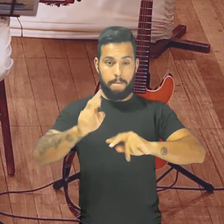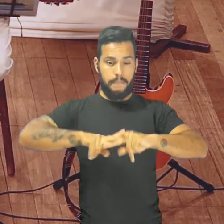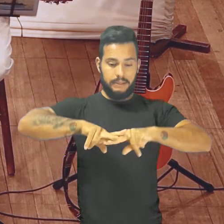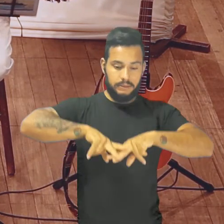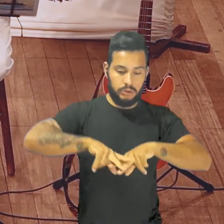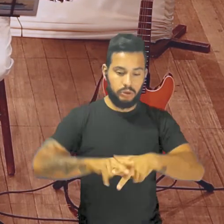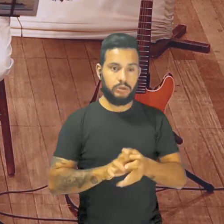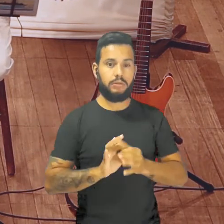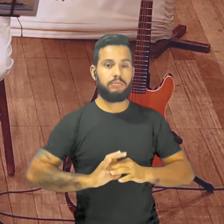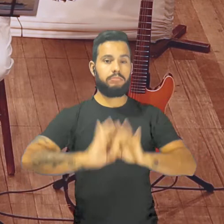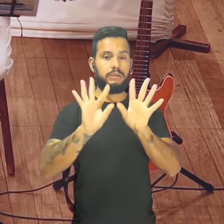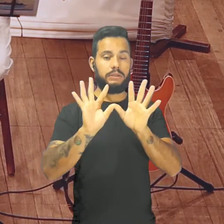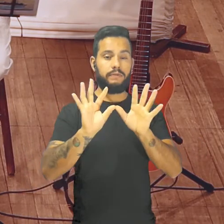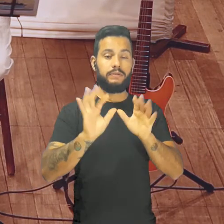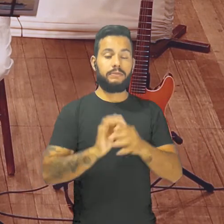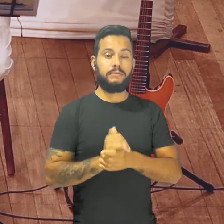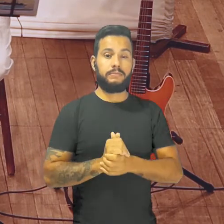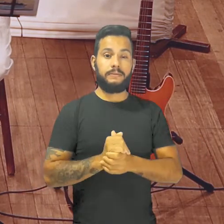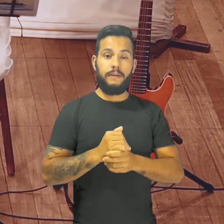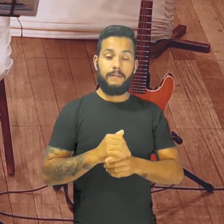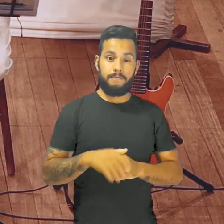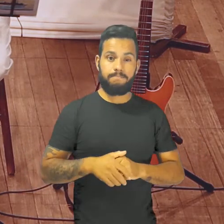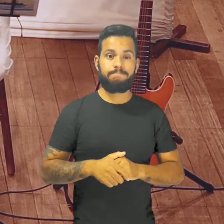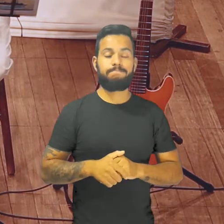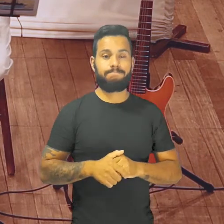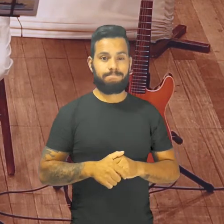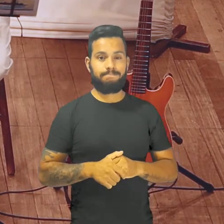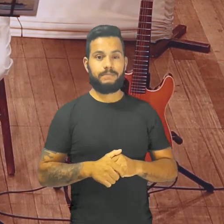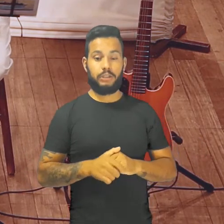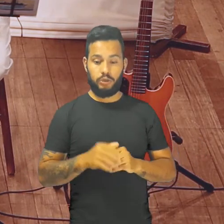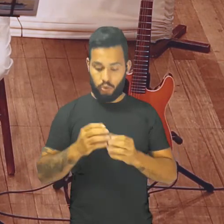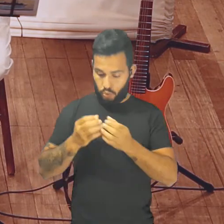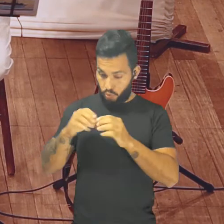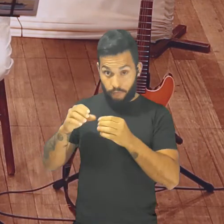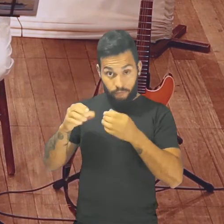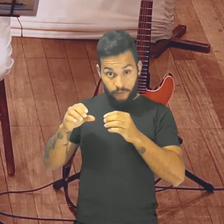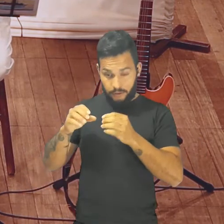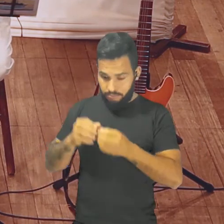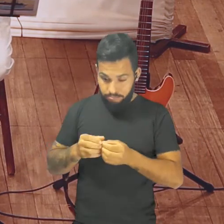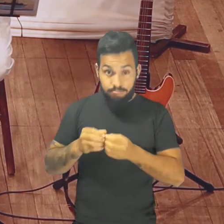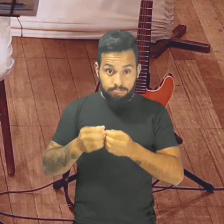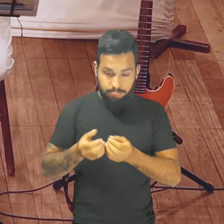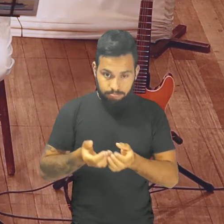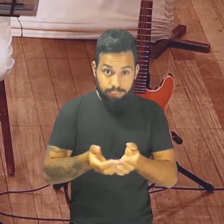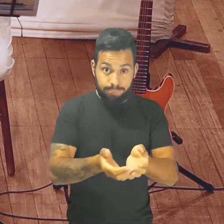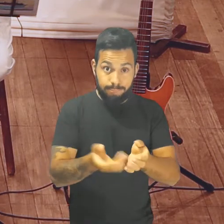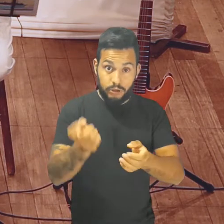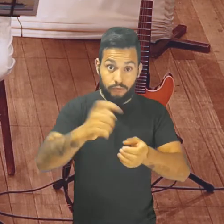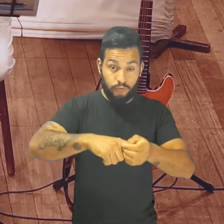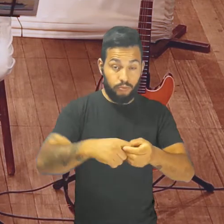assim que libertaram a tartaruga e que ajudaram a devolver os seus ovinhos que eclodiram de volta ao